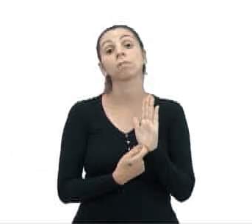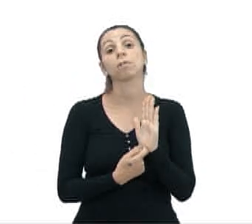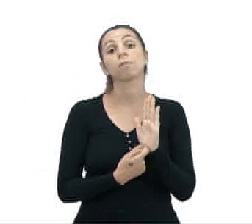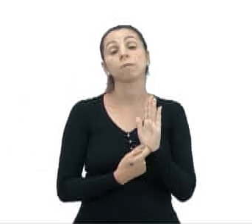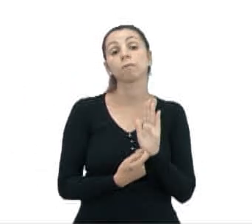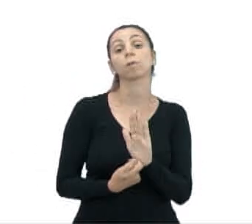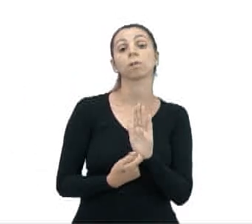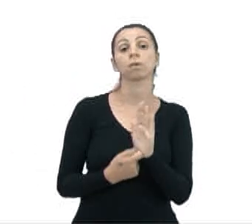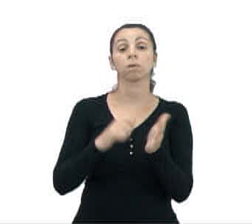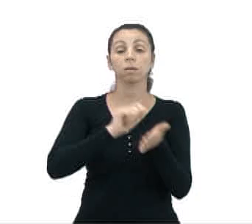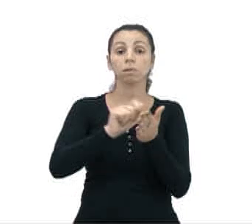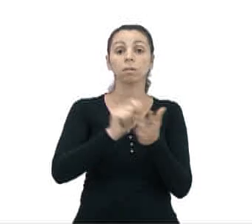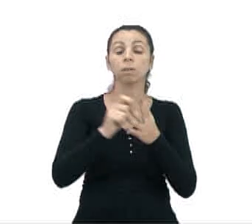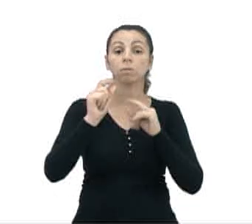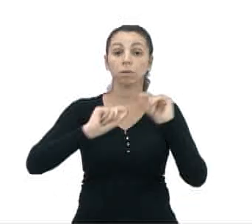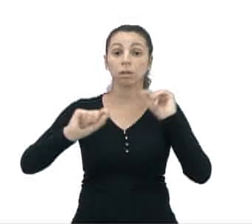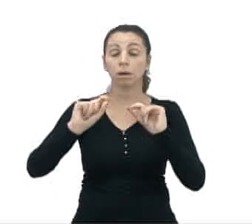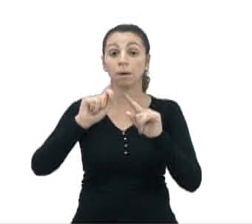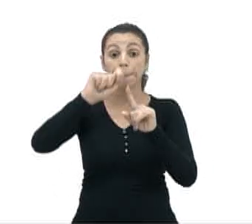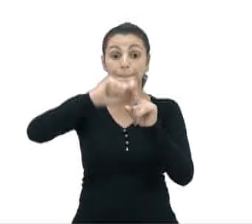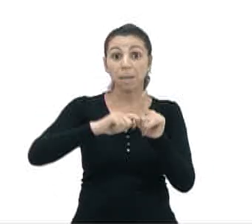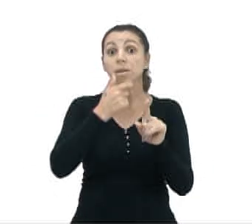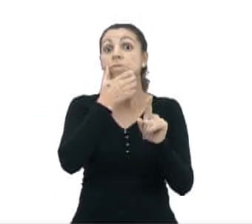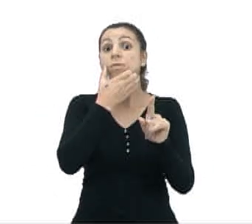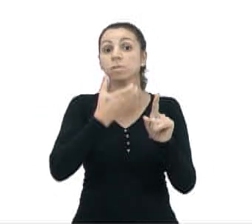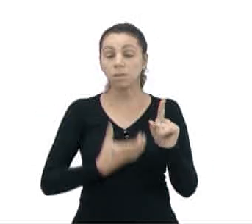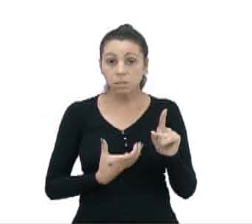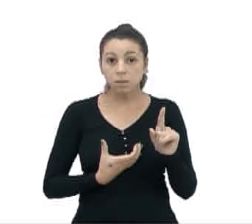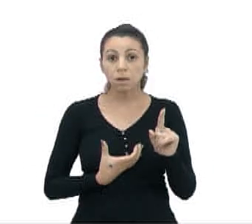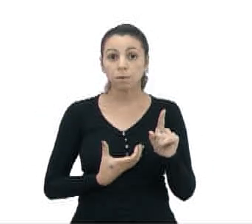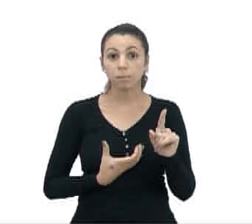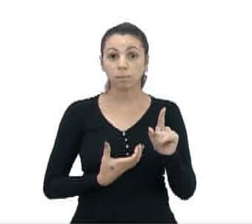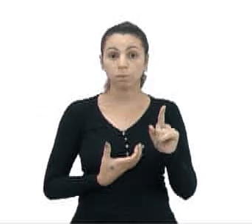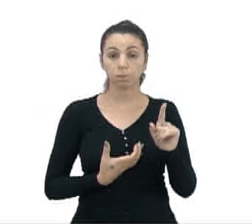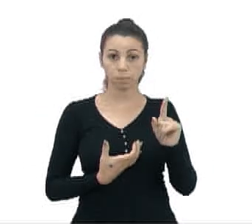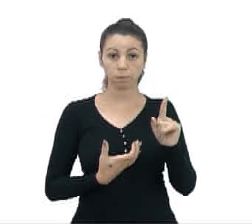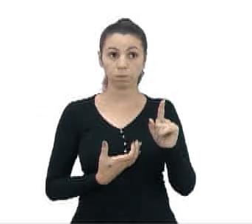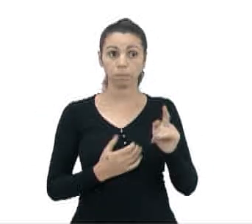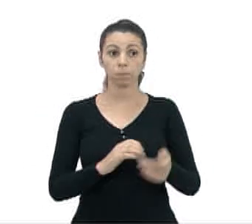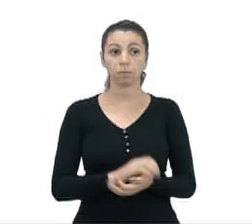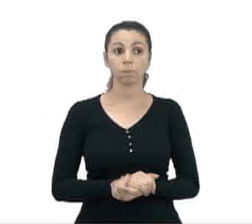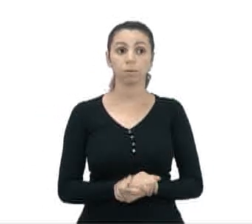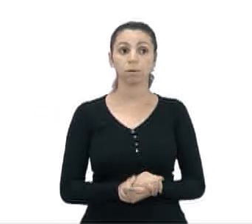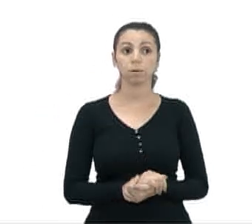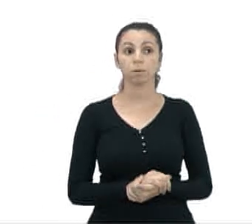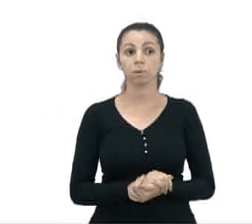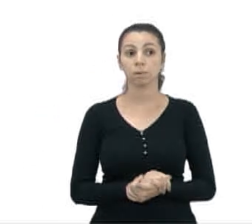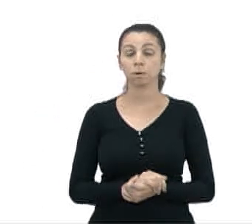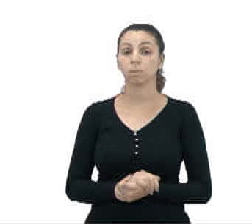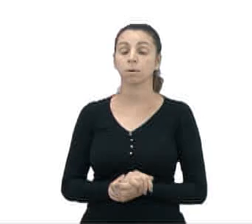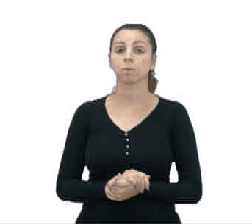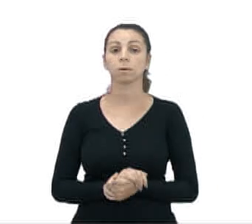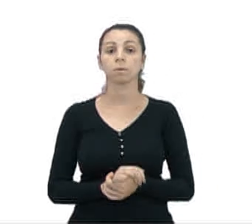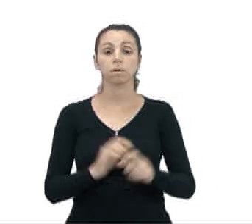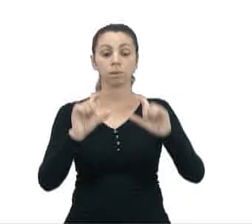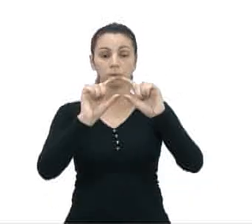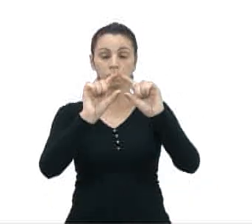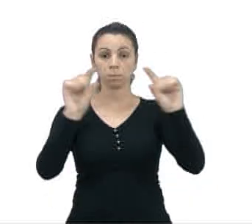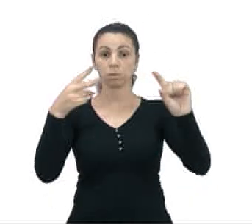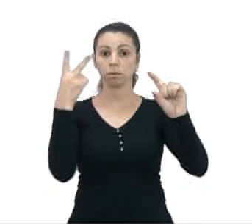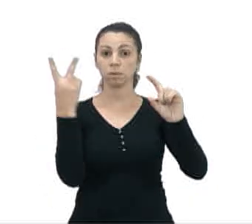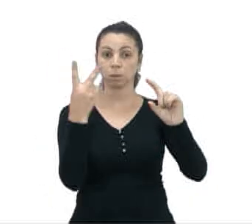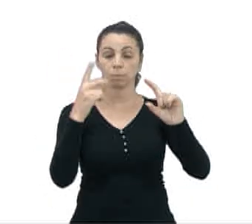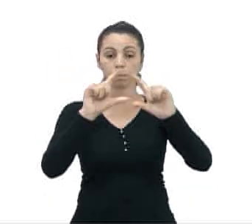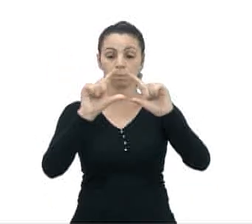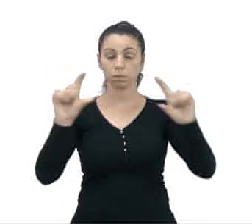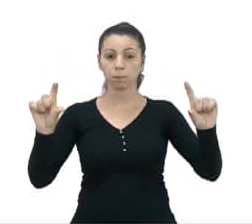coloquei propositalmente lá para vocês que ele tinha sido escrito em dezembro, né? E já no segundo caso, o uso